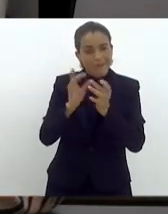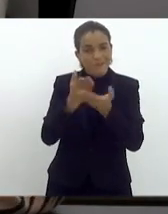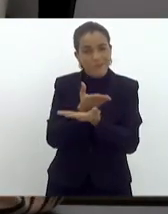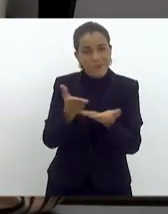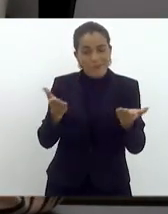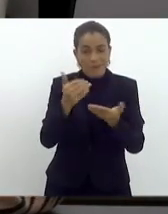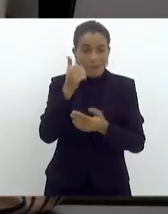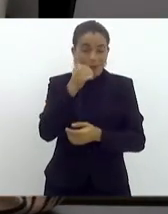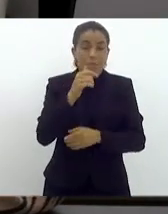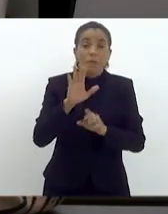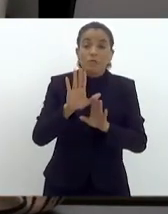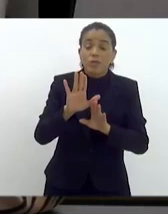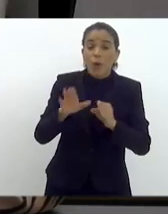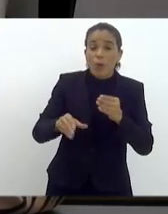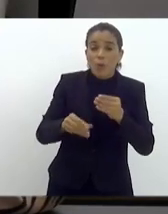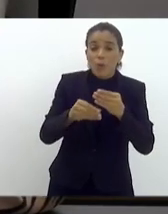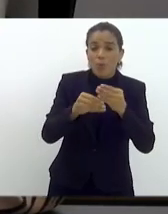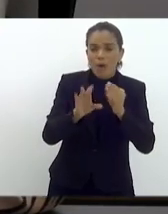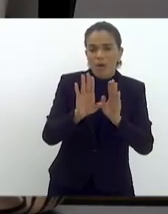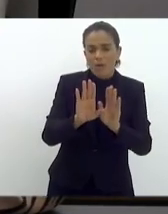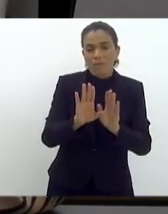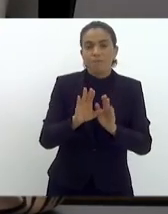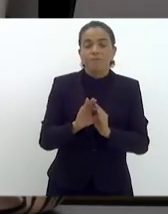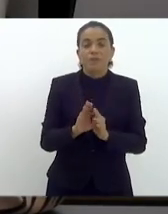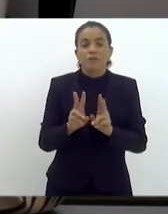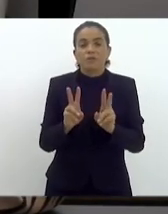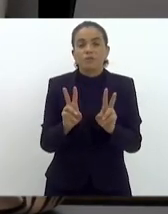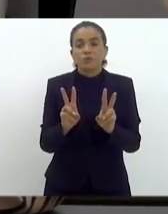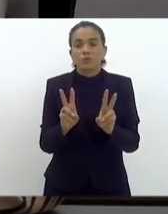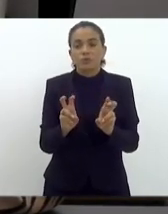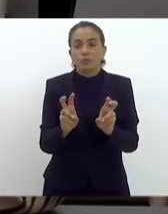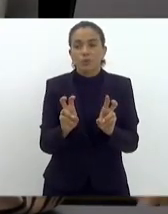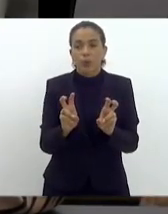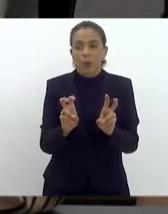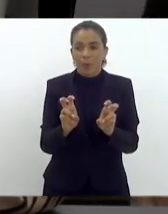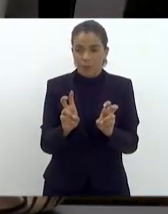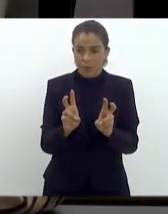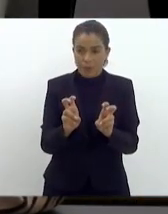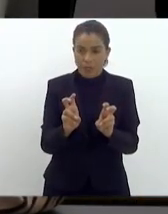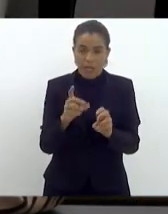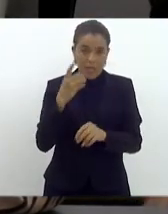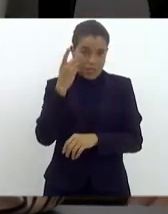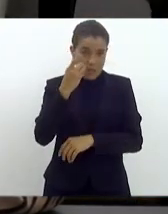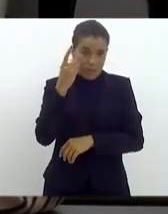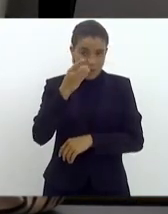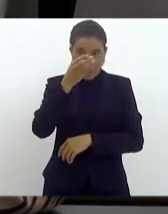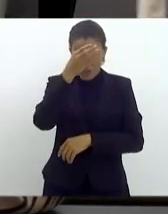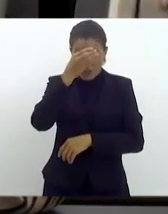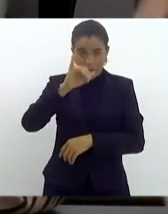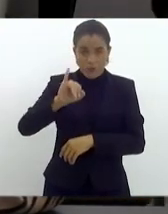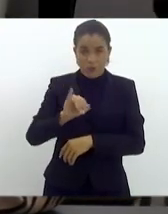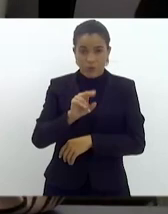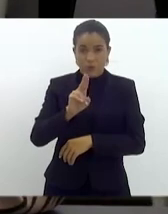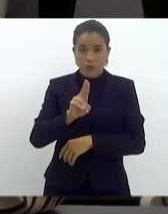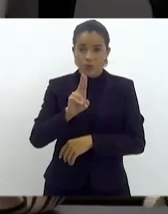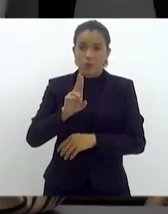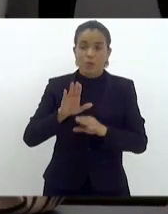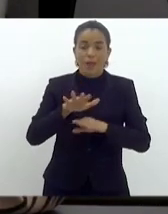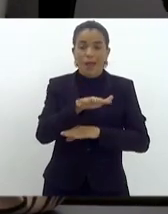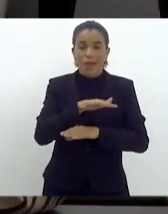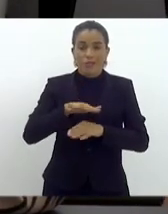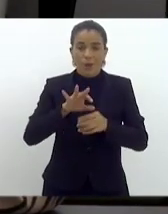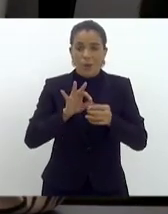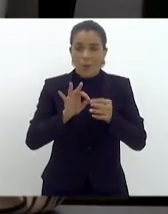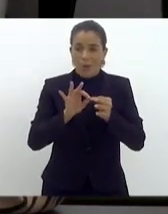mulher eu ia só fazer uma ponderação né em relação a deputada te ajude chamou atenção para a região metropolitana